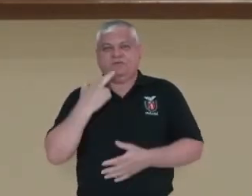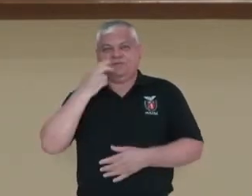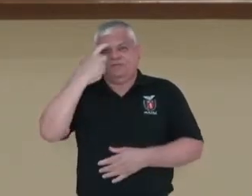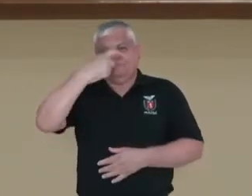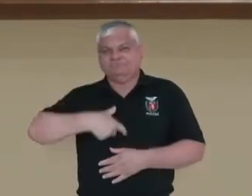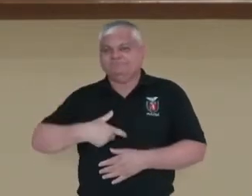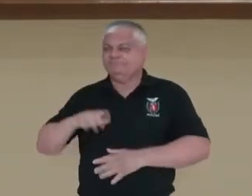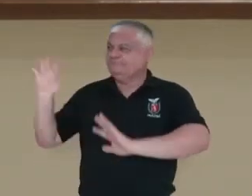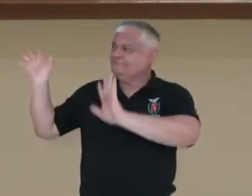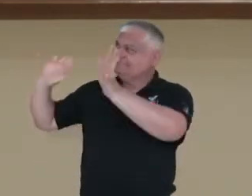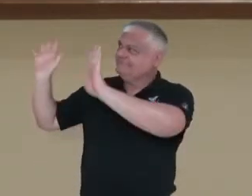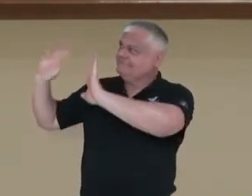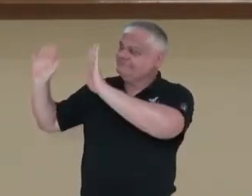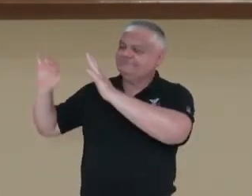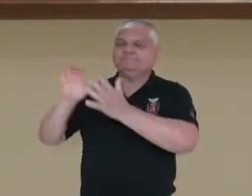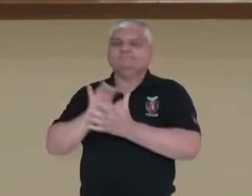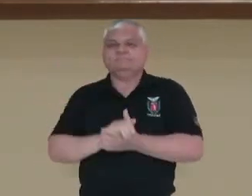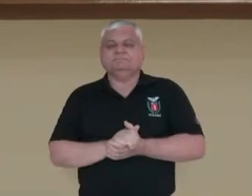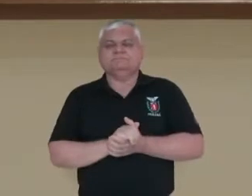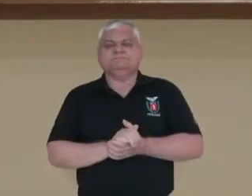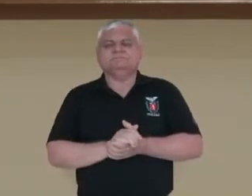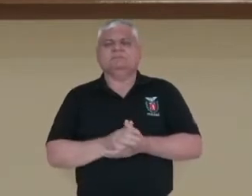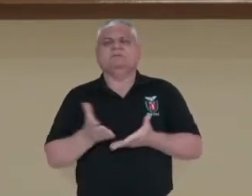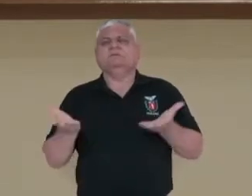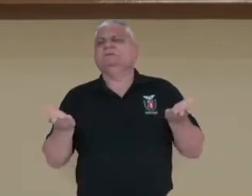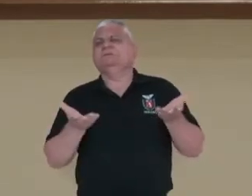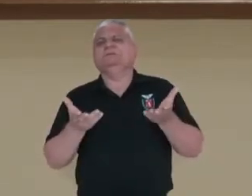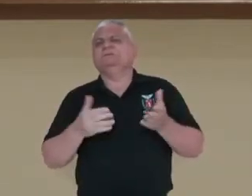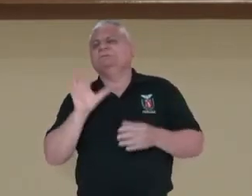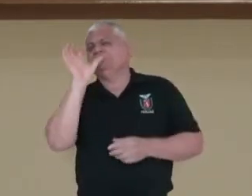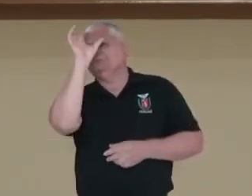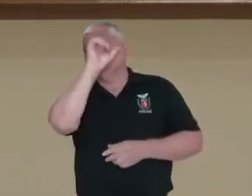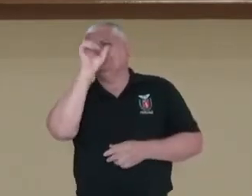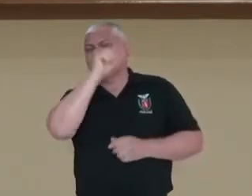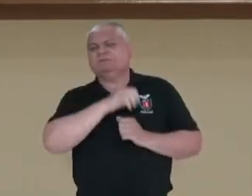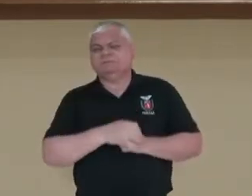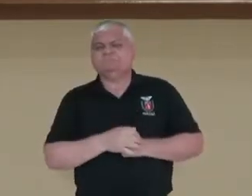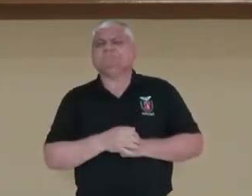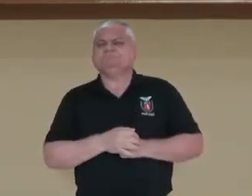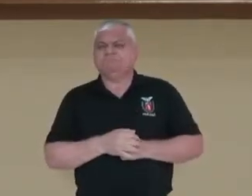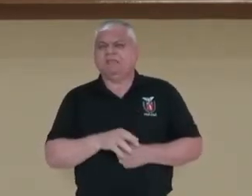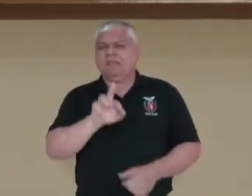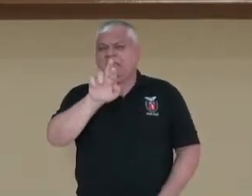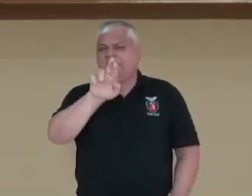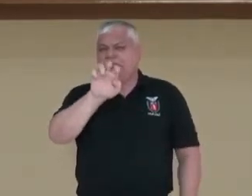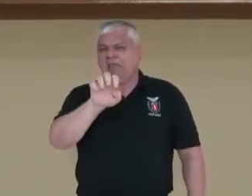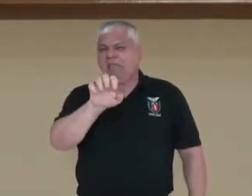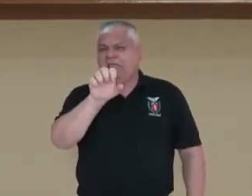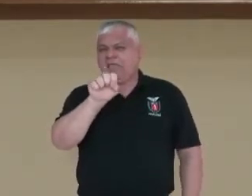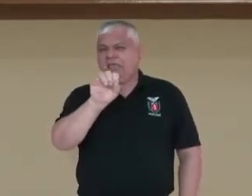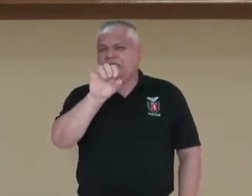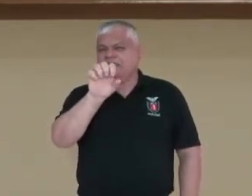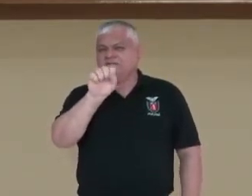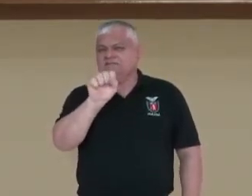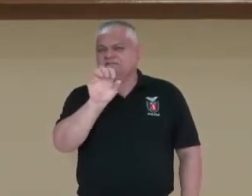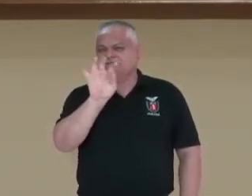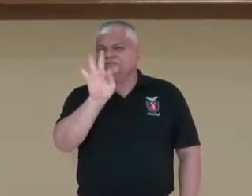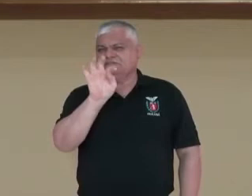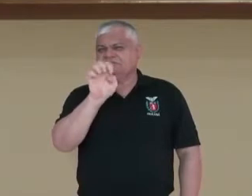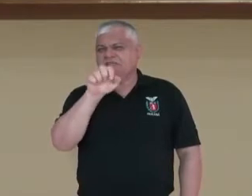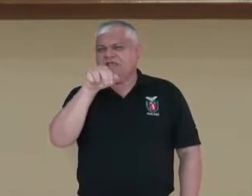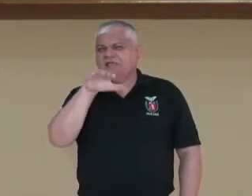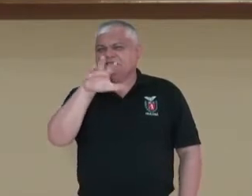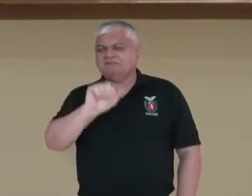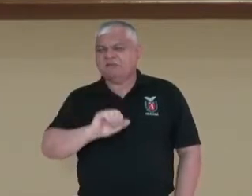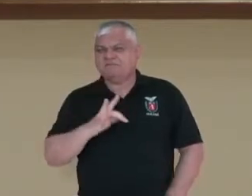Ronaldo, que está aqui com a gente hoje. E hoje nós vamos aprender sobre a resistência no período da escravidão. Vamos falar